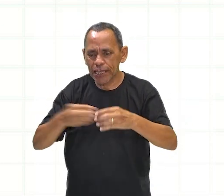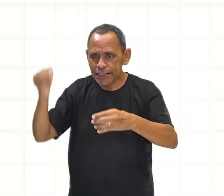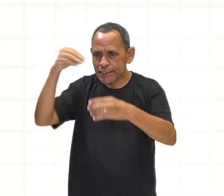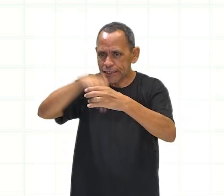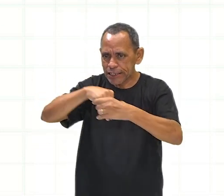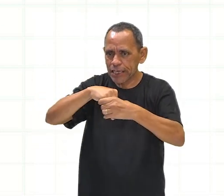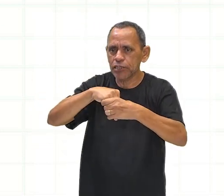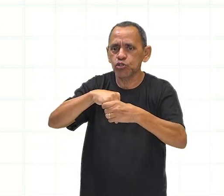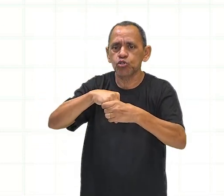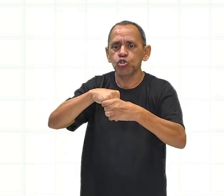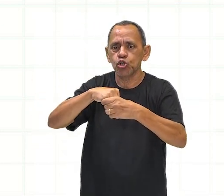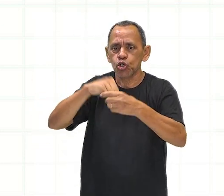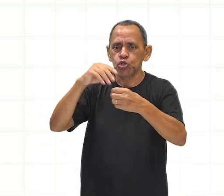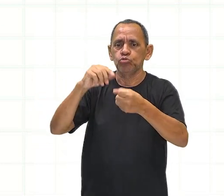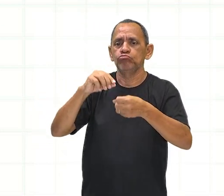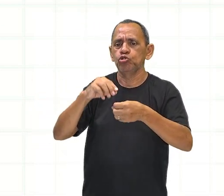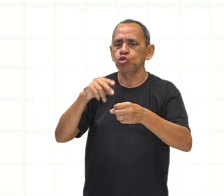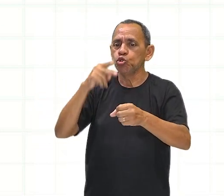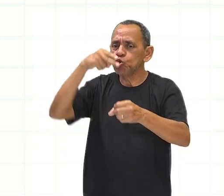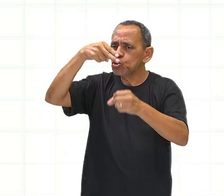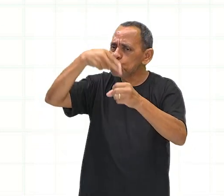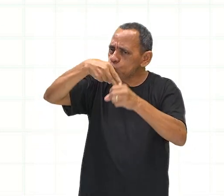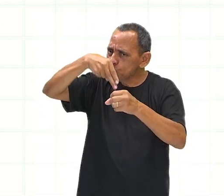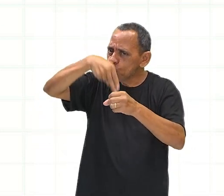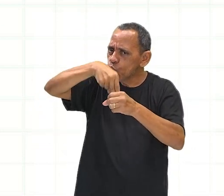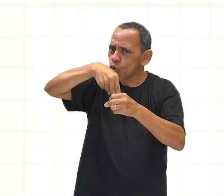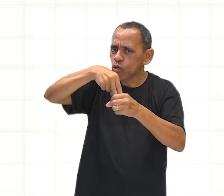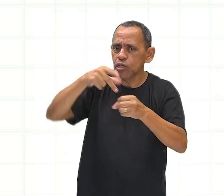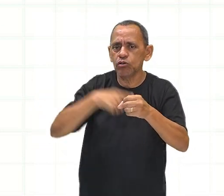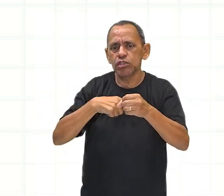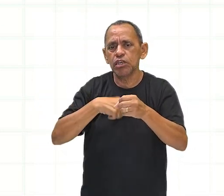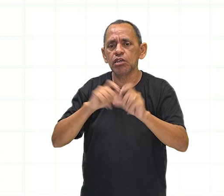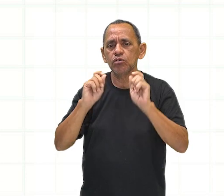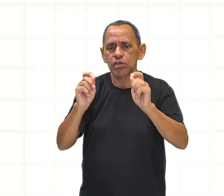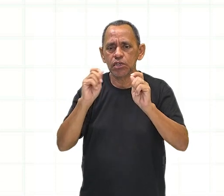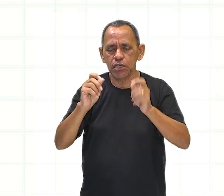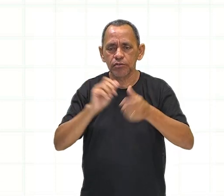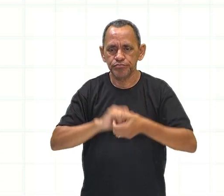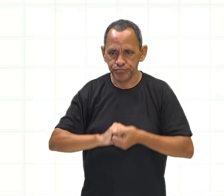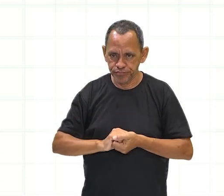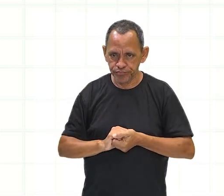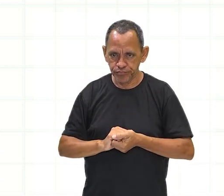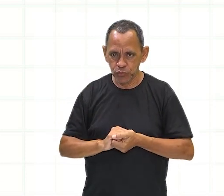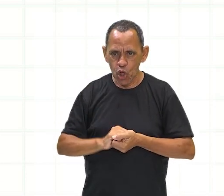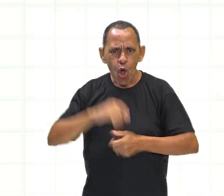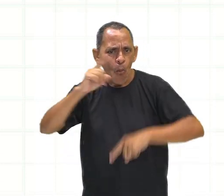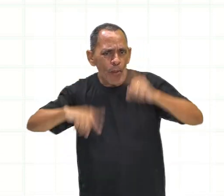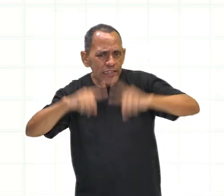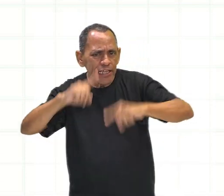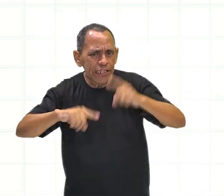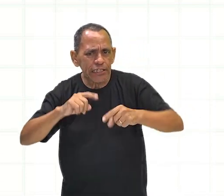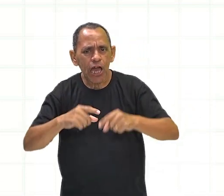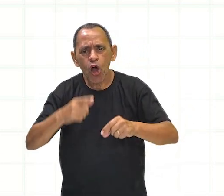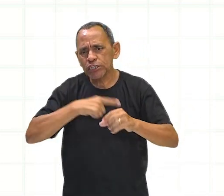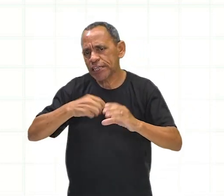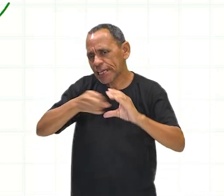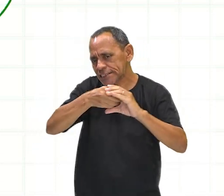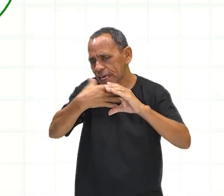que é essa porção aqui da cabeça do espermatozoide, que justamente vai ter como